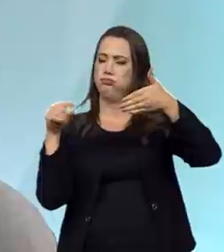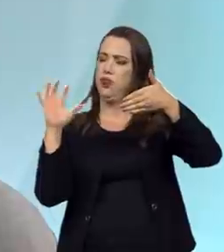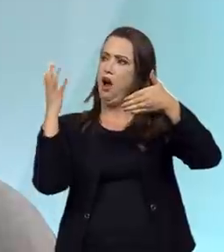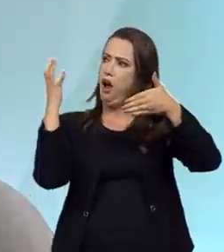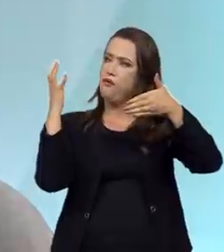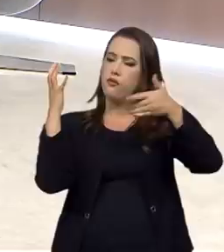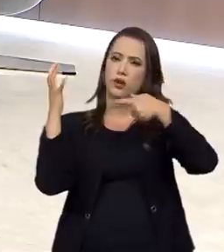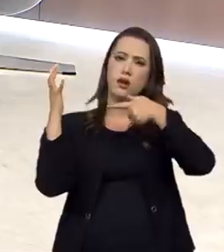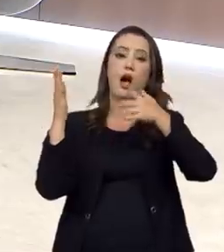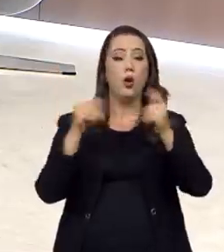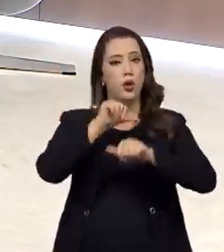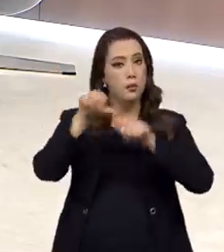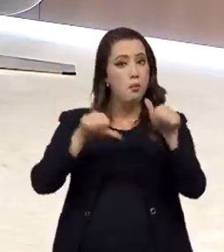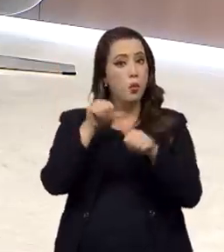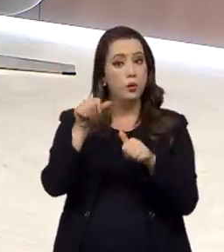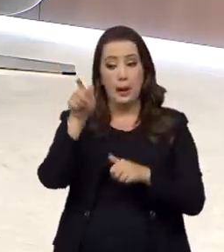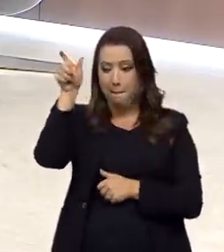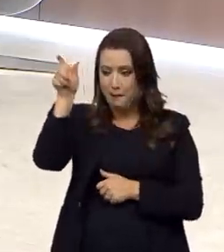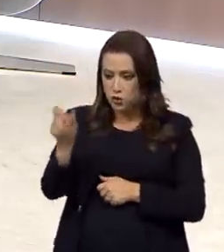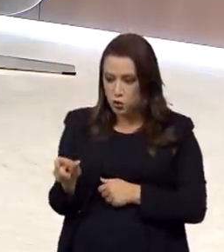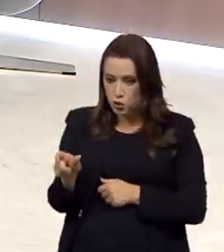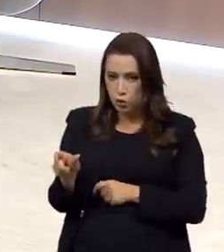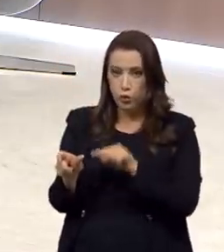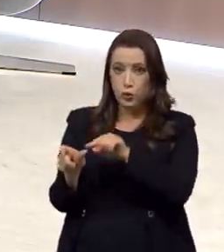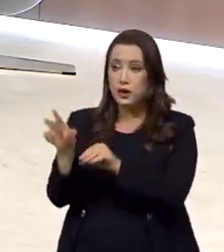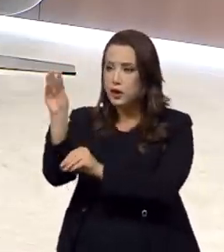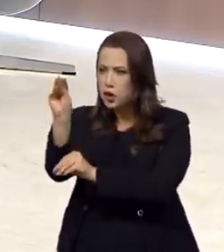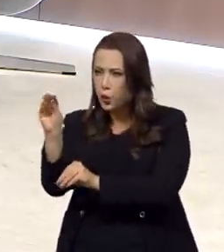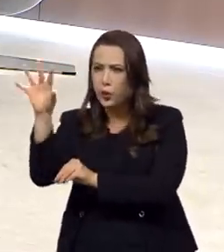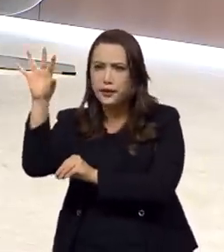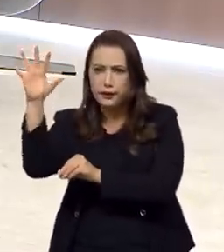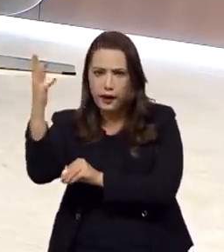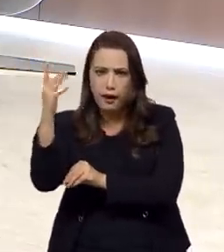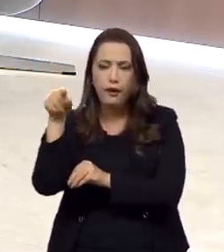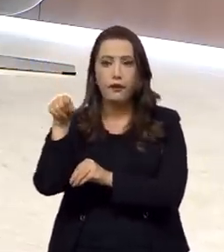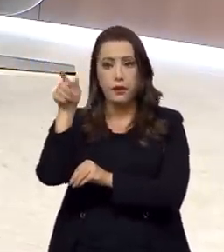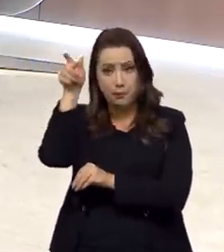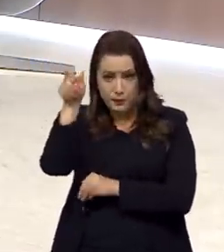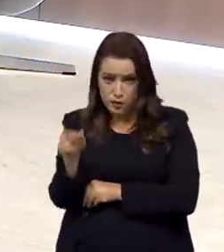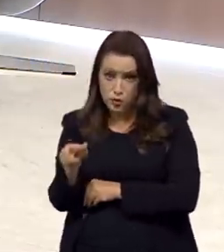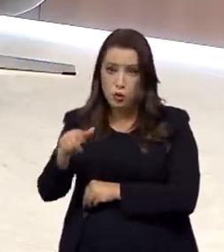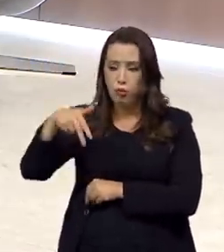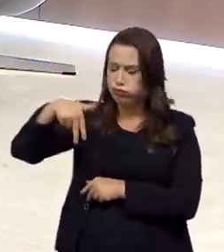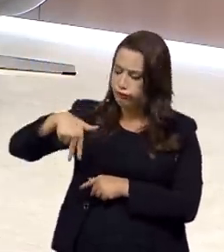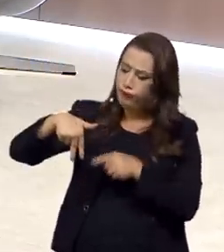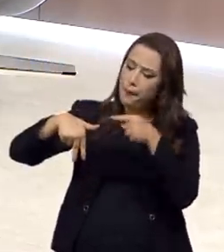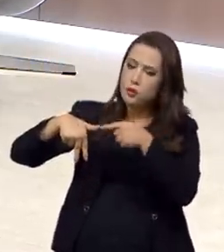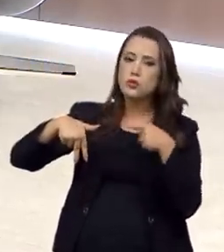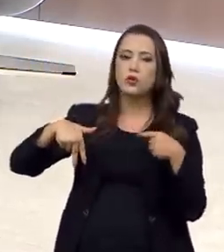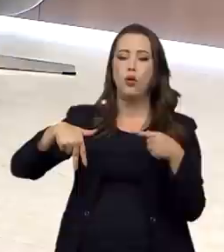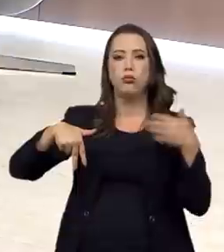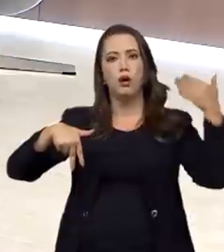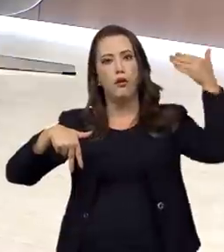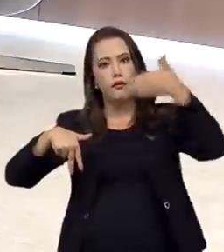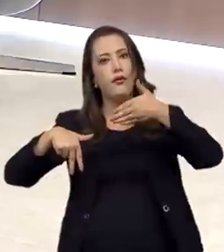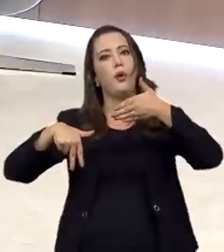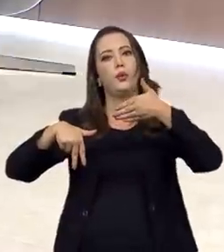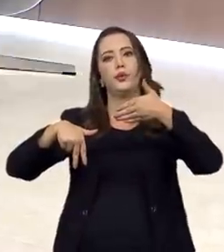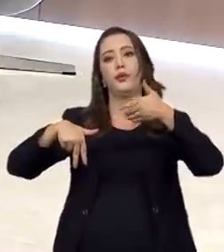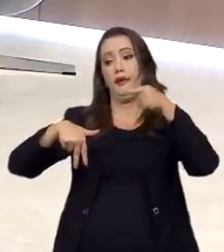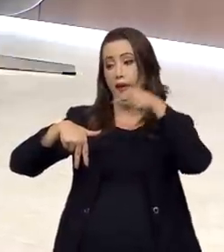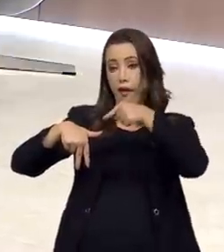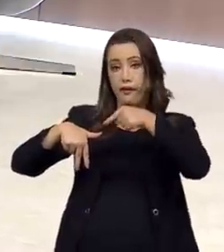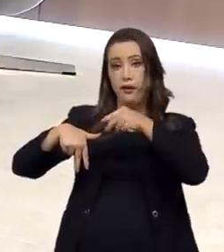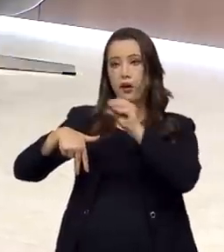trazer uma solução não só para o Brasil mas global para conservar a biodiversidade para proteger Floresta Nativa áreas úmidas